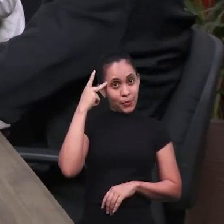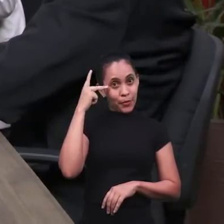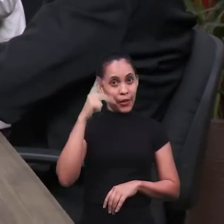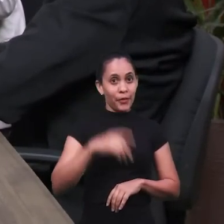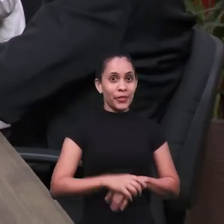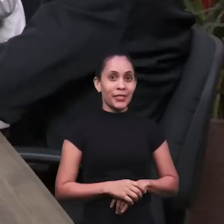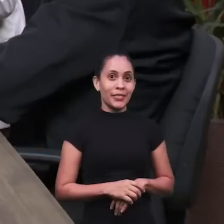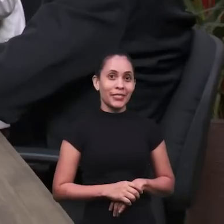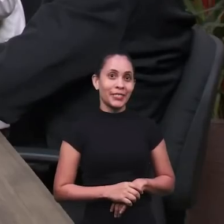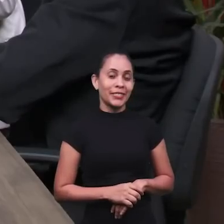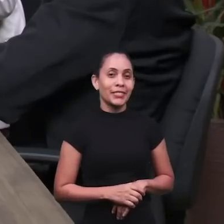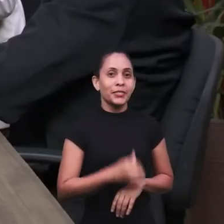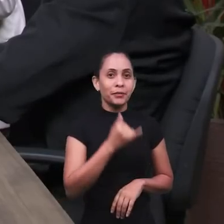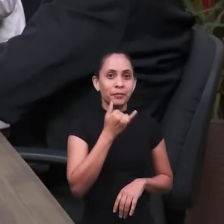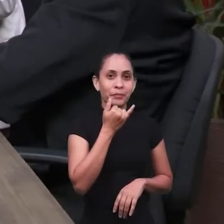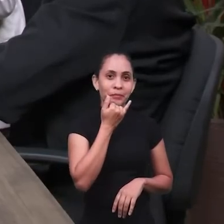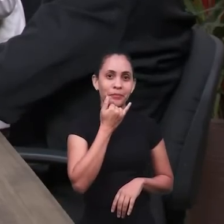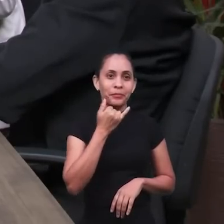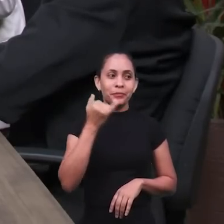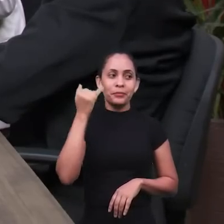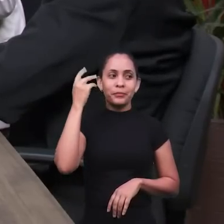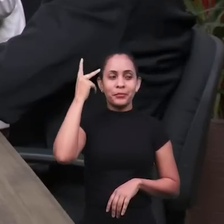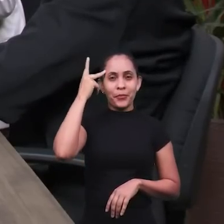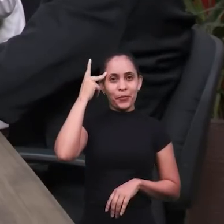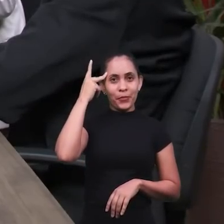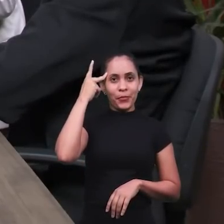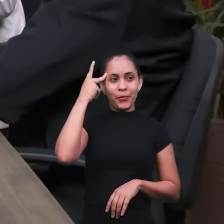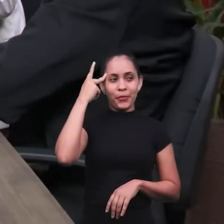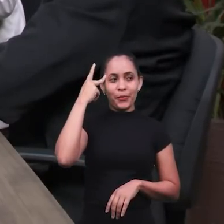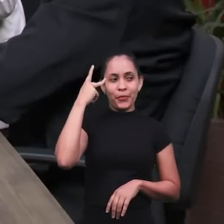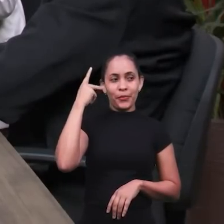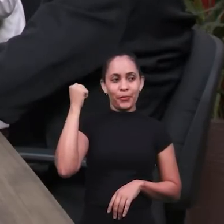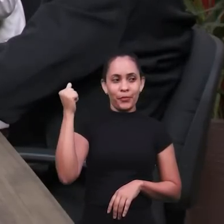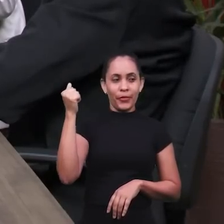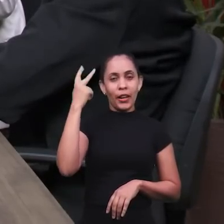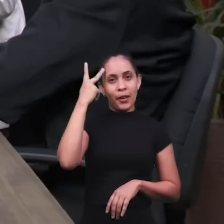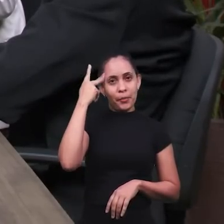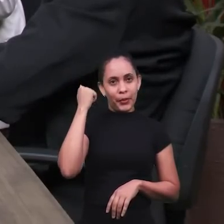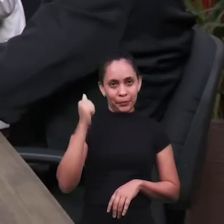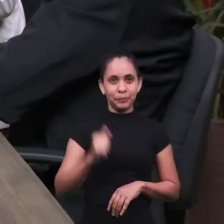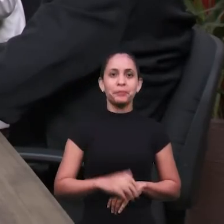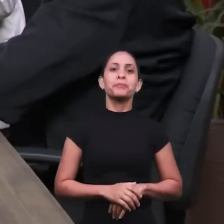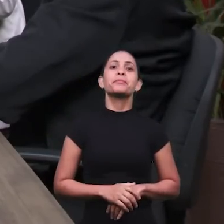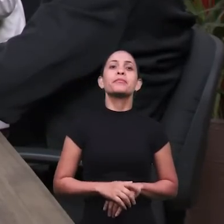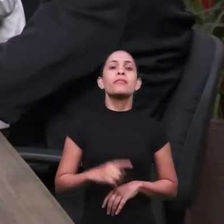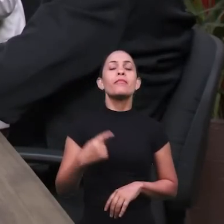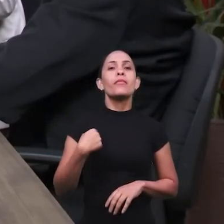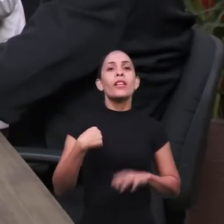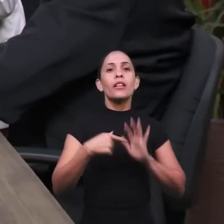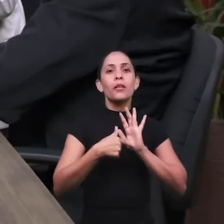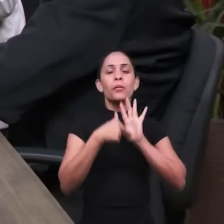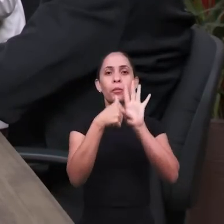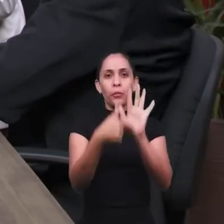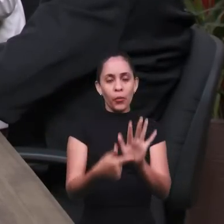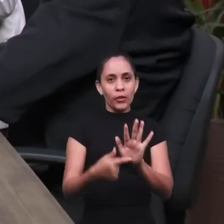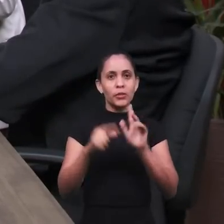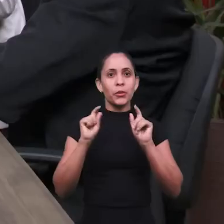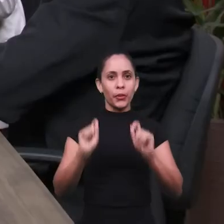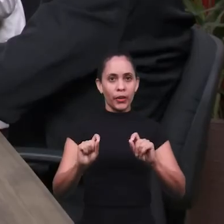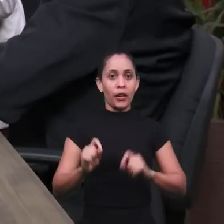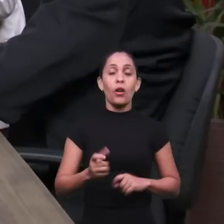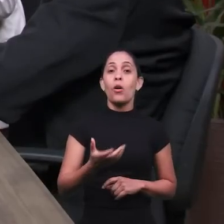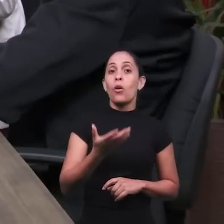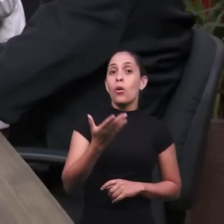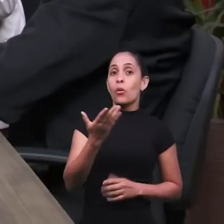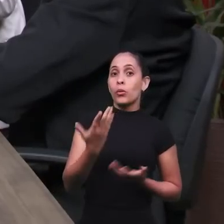deve andar, quando crescer não se desviará dele. Aí você vai ver lá em Salmos 25:12, e o homem